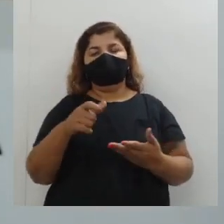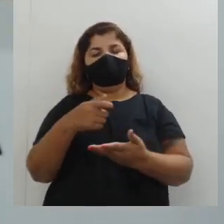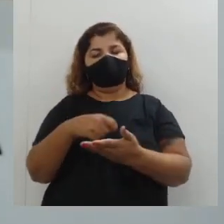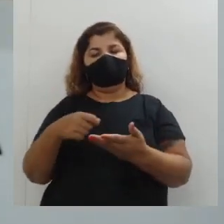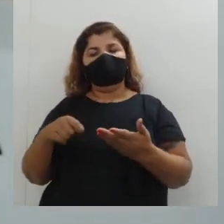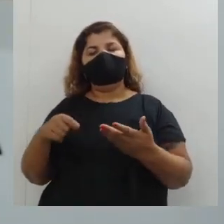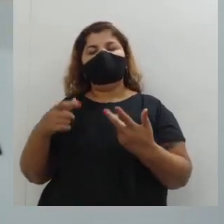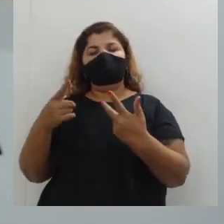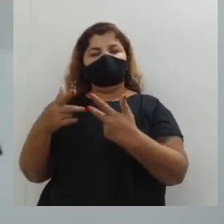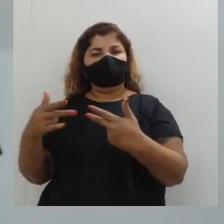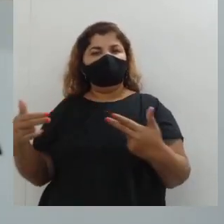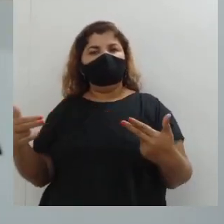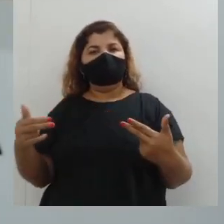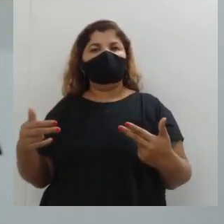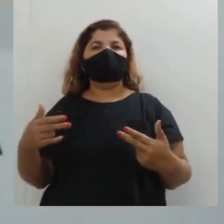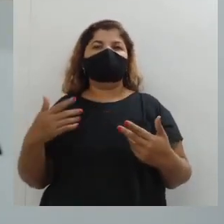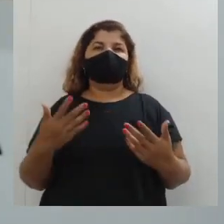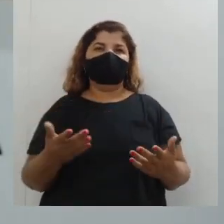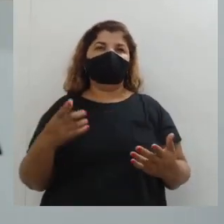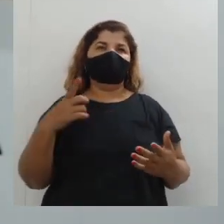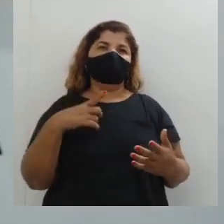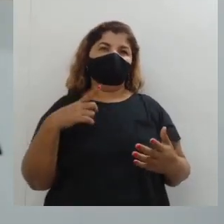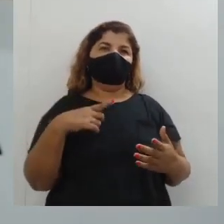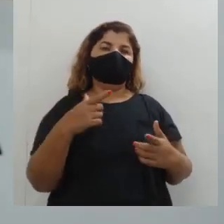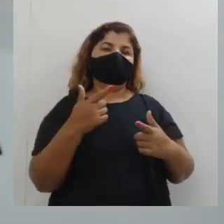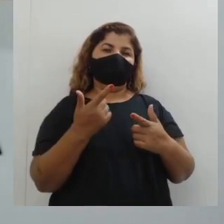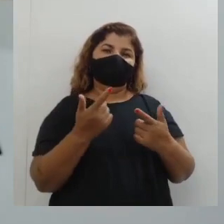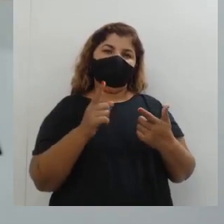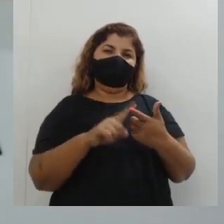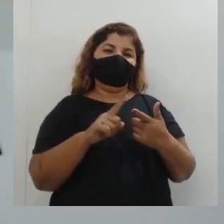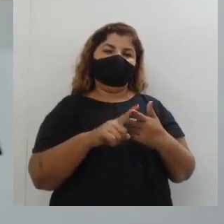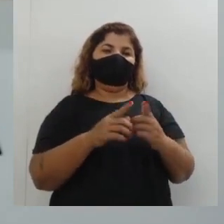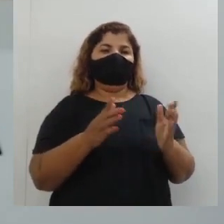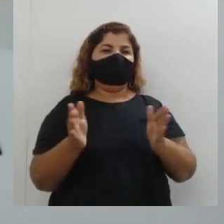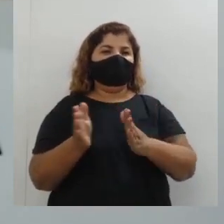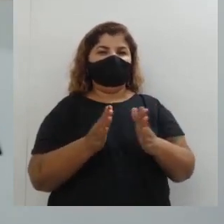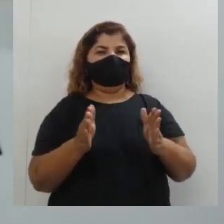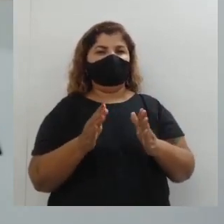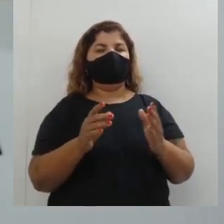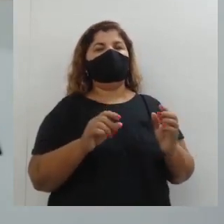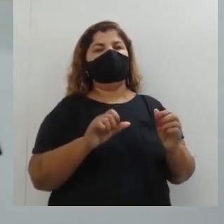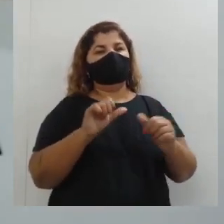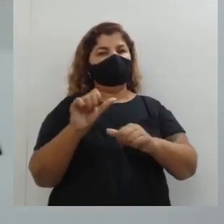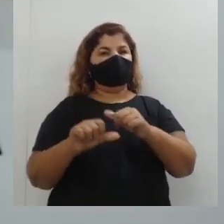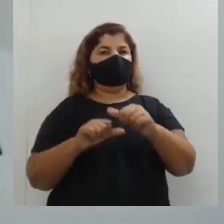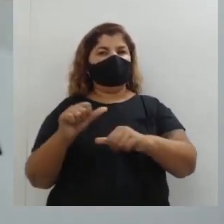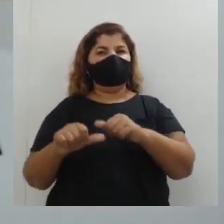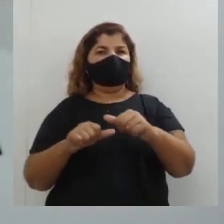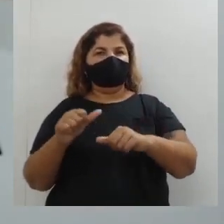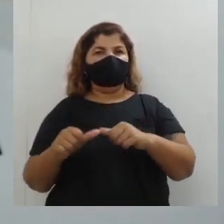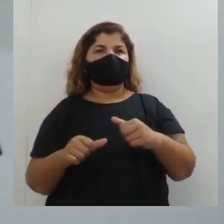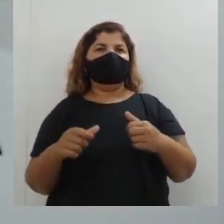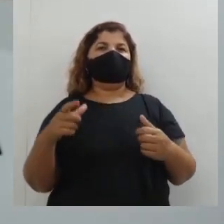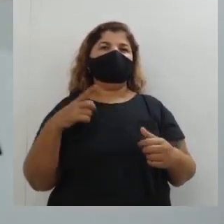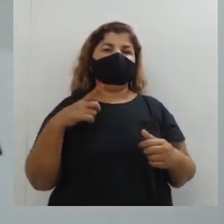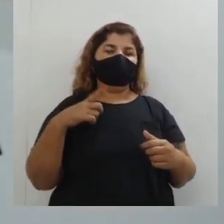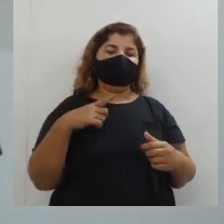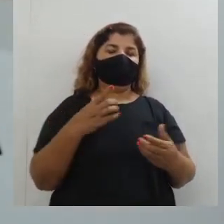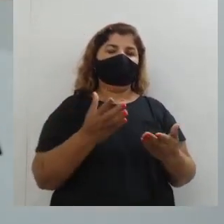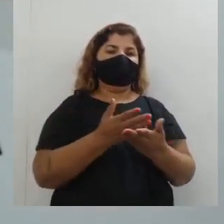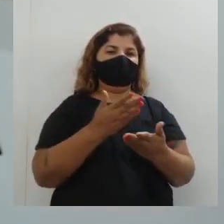para completar, ele faz parte de um período de transição, de um período em que você pode encontrar nas obras de Lima